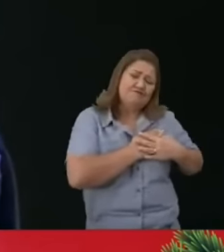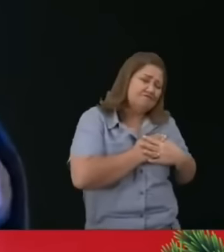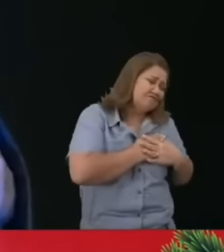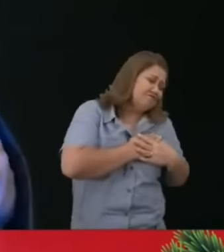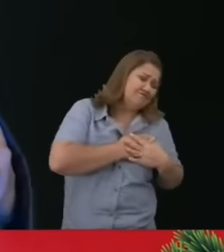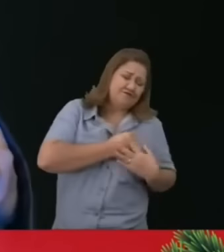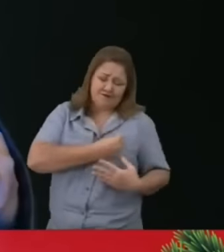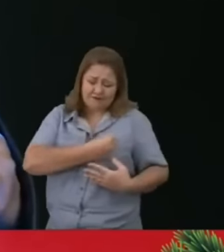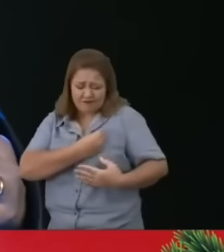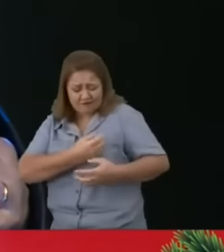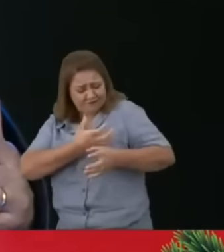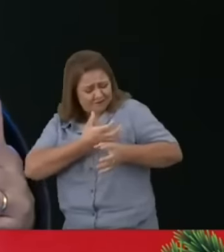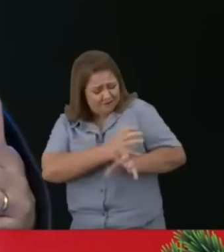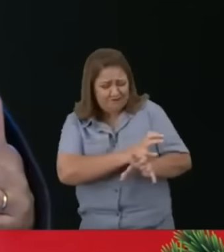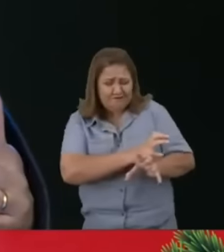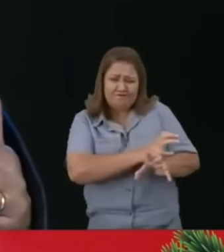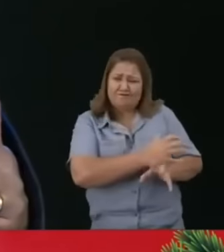Vida